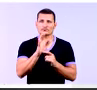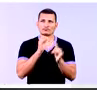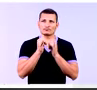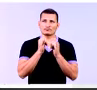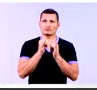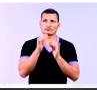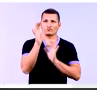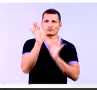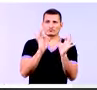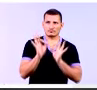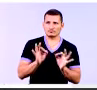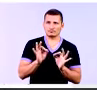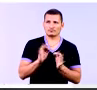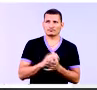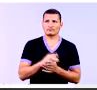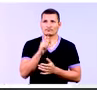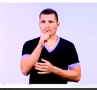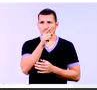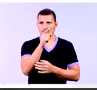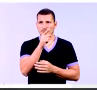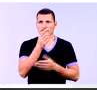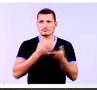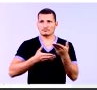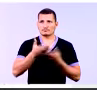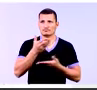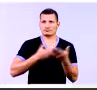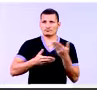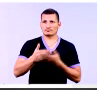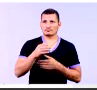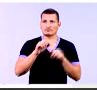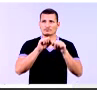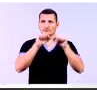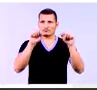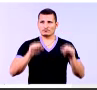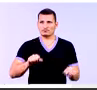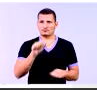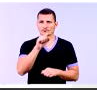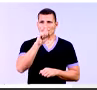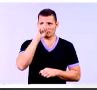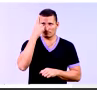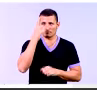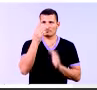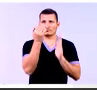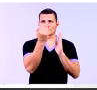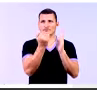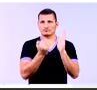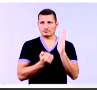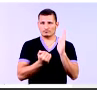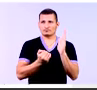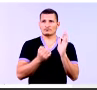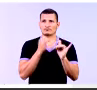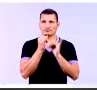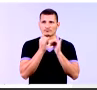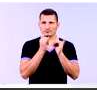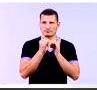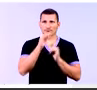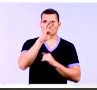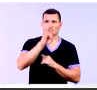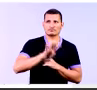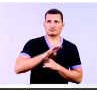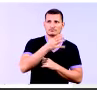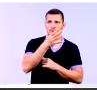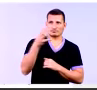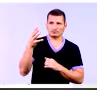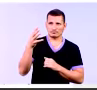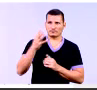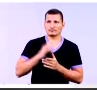Bom, essa iteração cria esse sistema que lista os dados através de uma tabela. Observem que foi